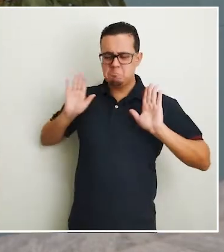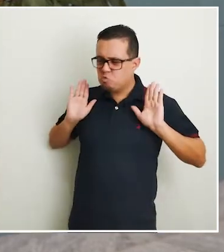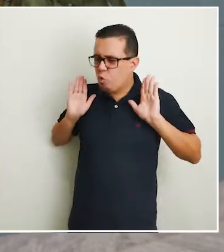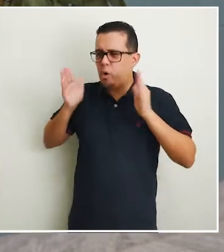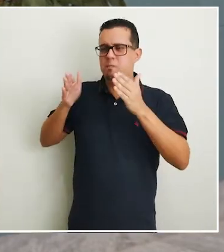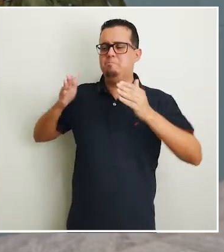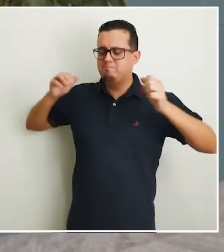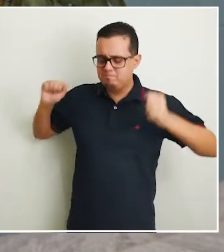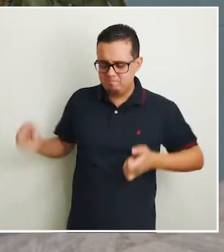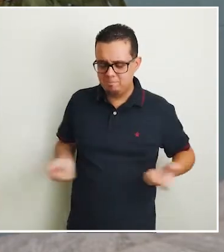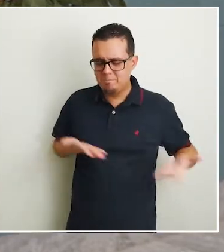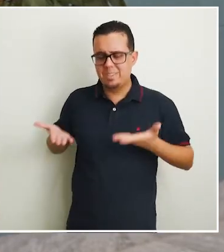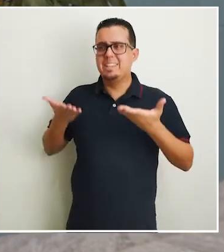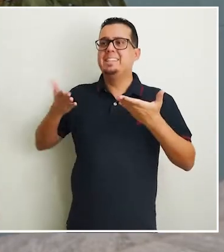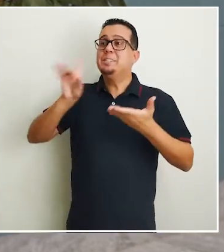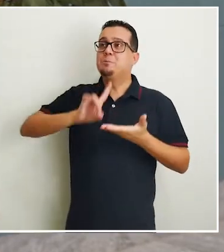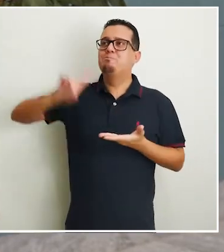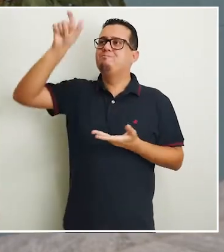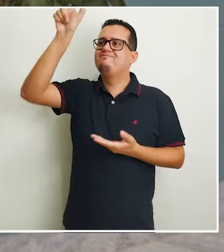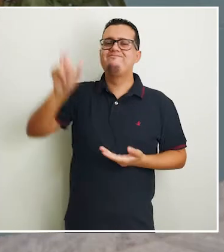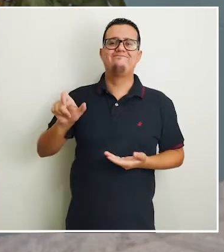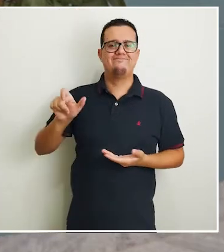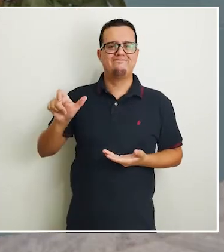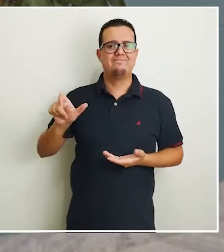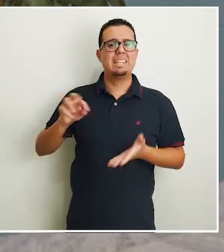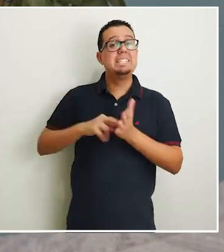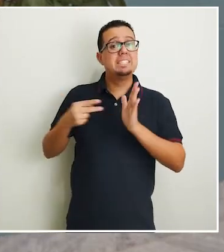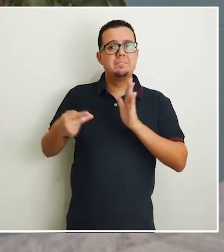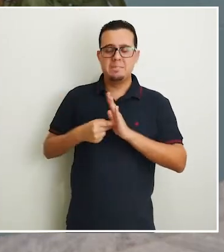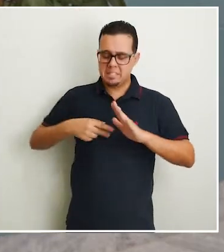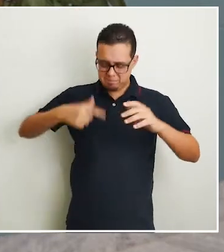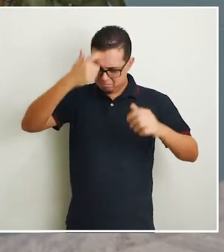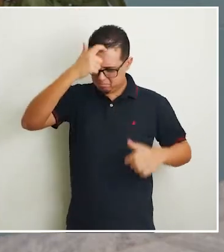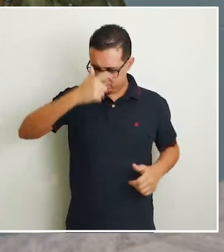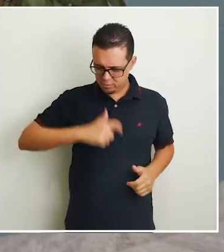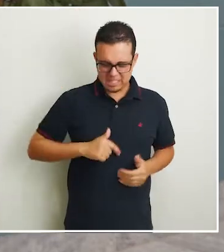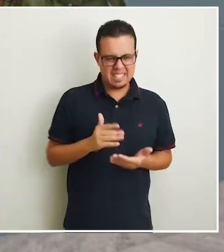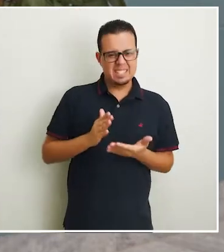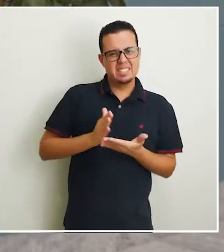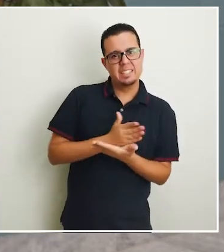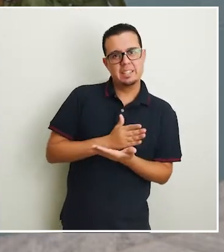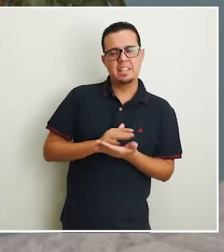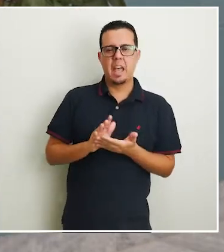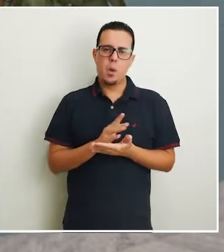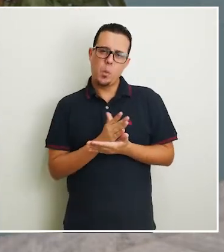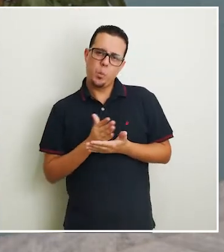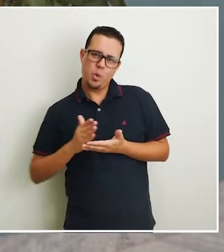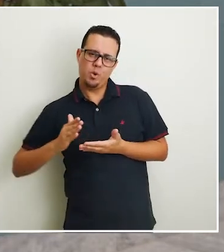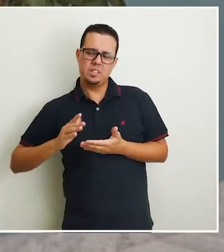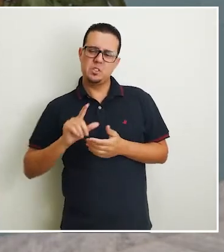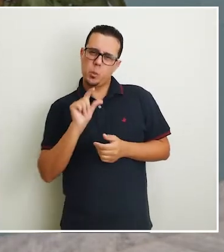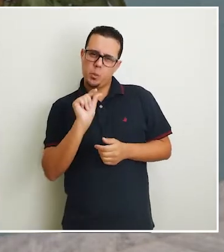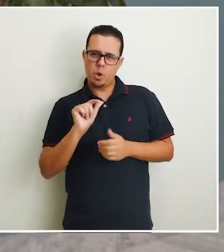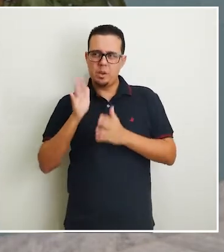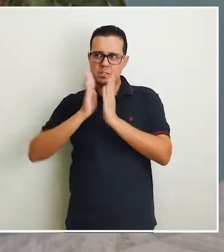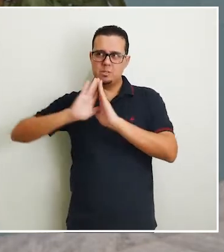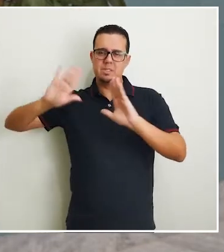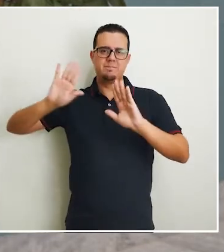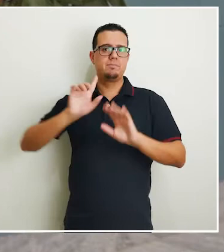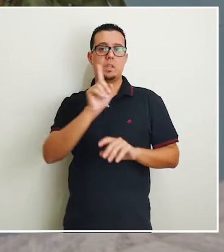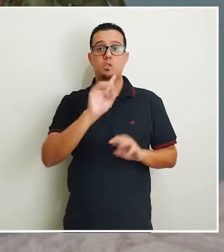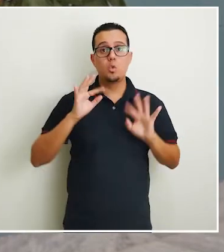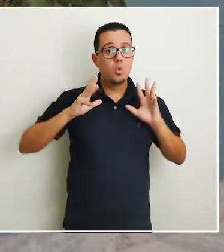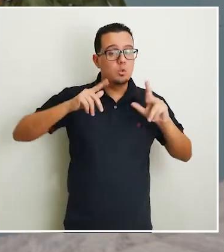voltada para exaltar quem Deus é. Toda a pessoa sem divisões. Lembrando aqui todo o coração, toda